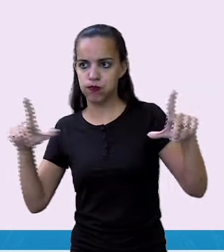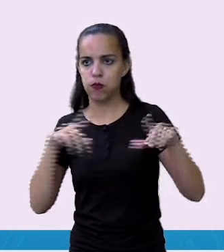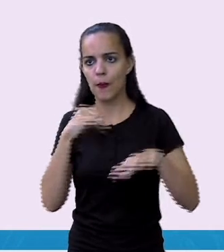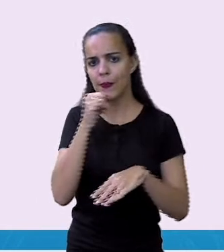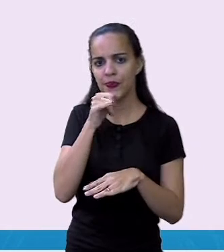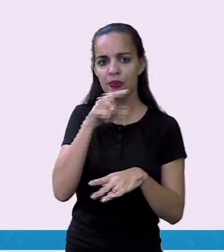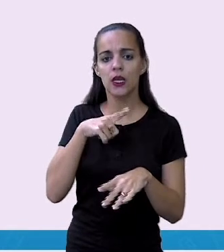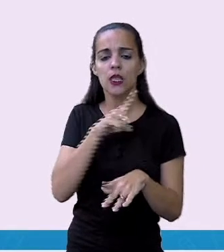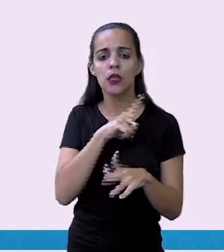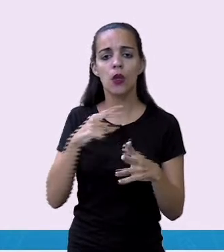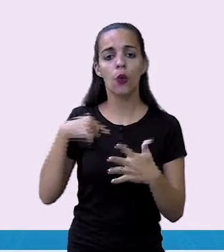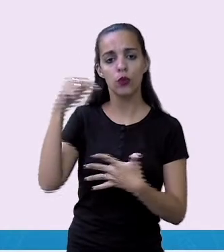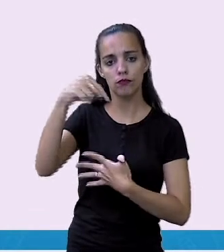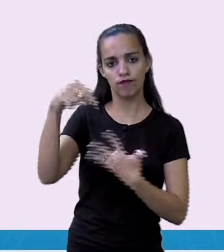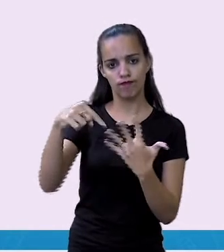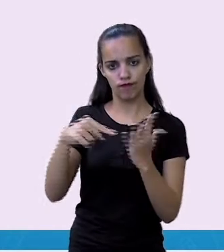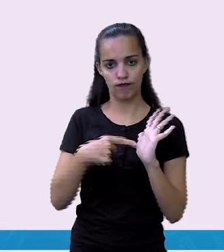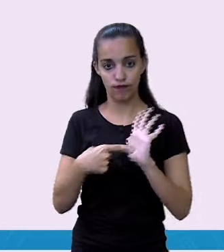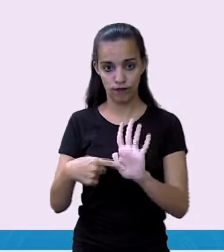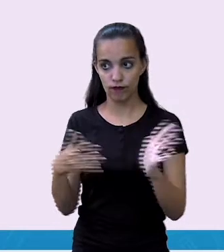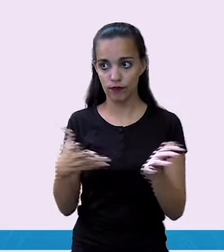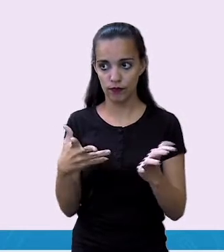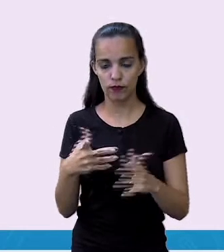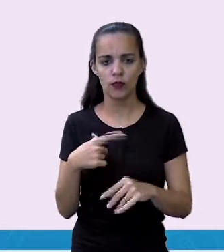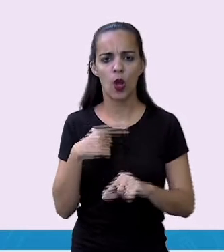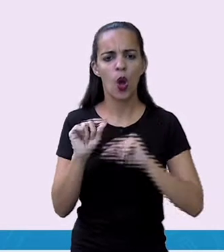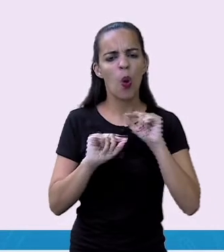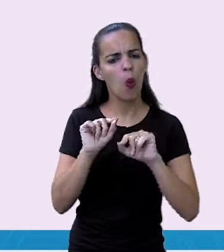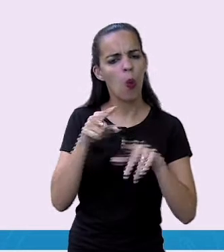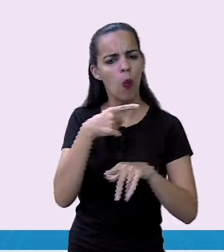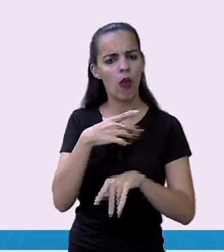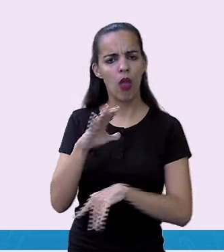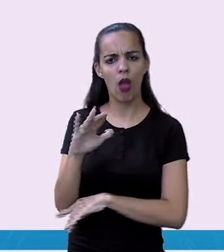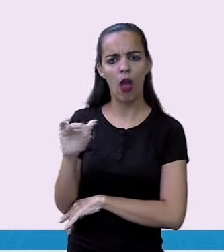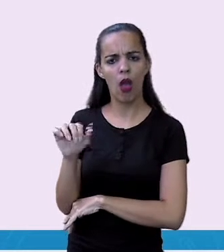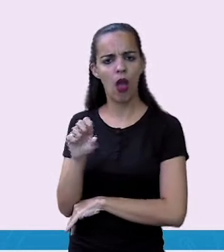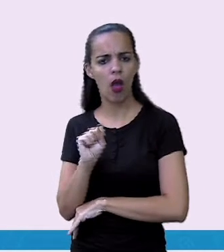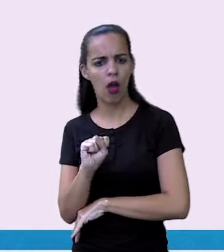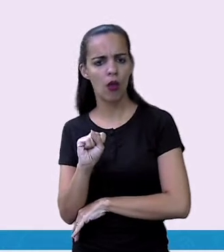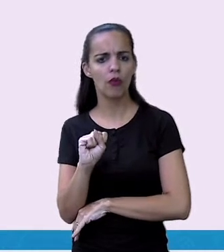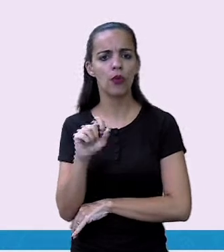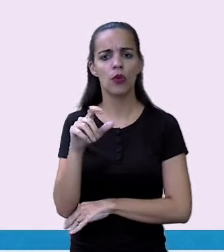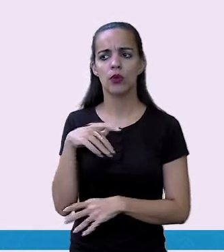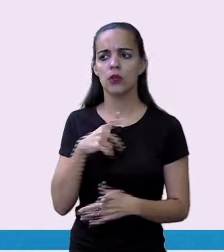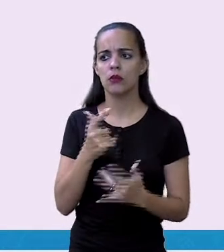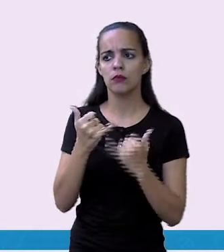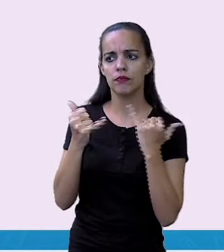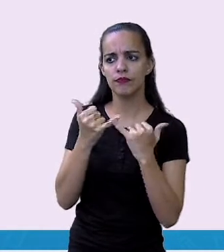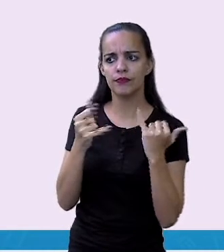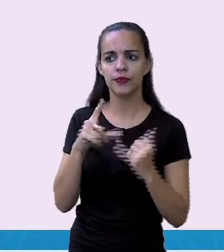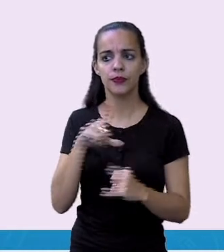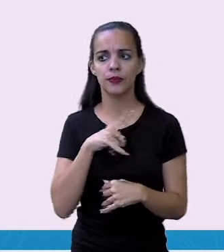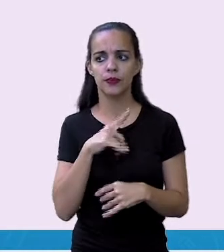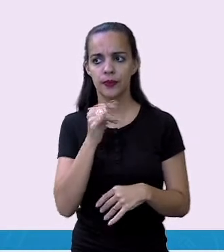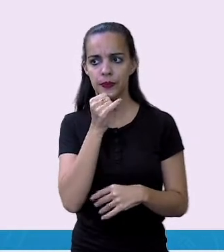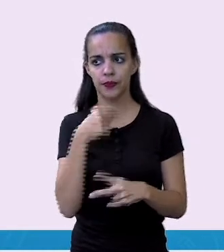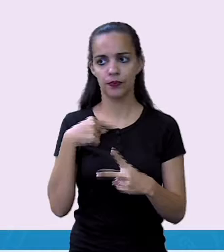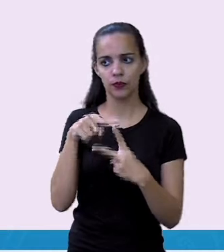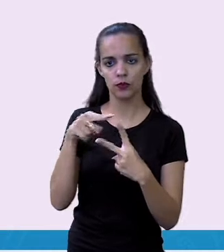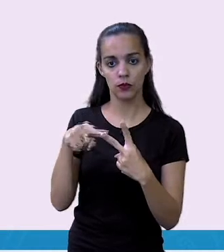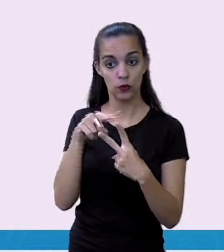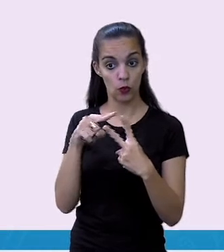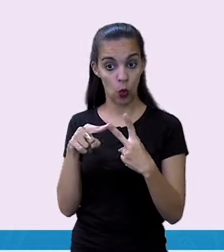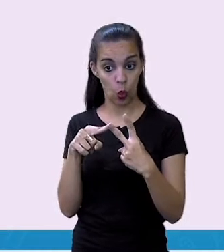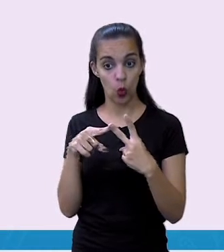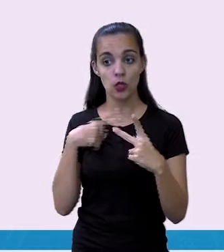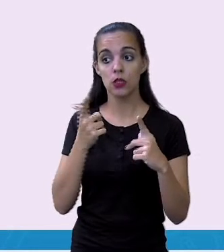Casos de semelhança. Os casos de semelhança é que nós vamos ter que verificar. Quando eu tenho 2